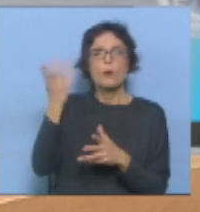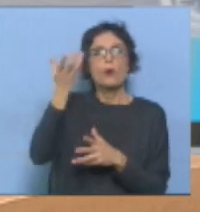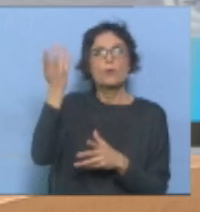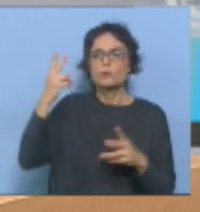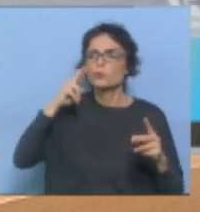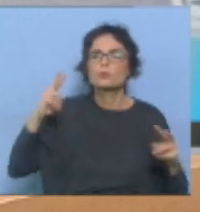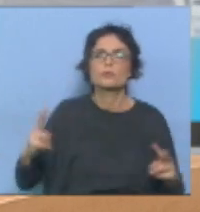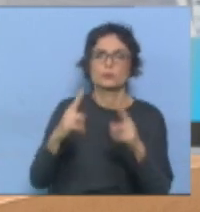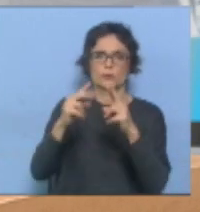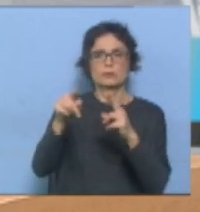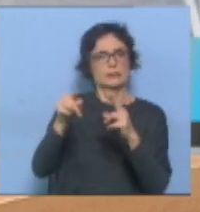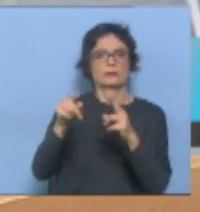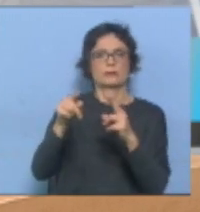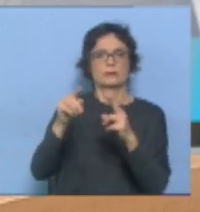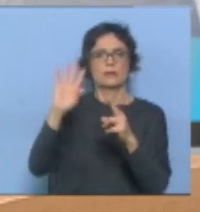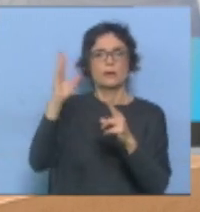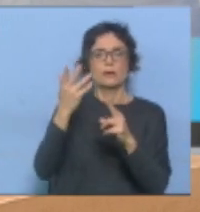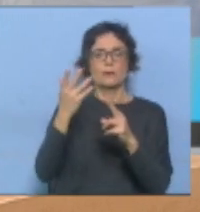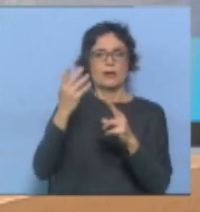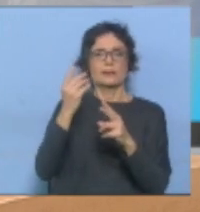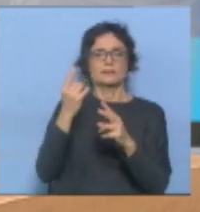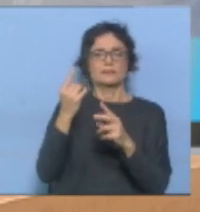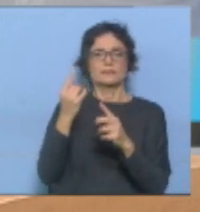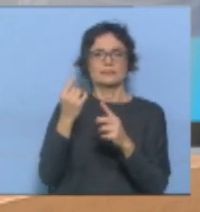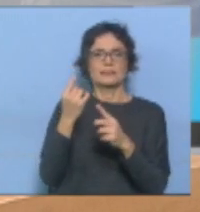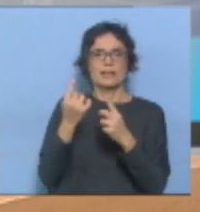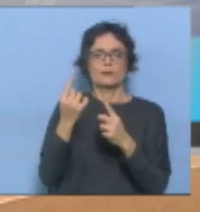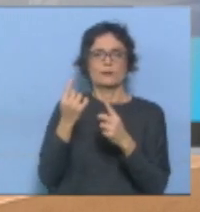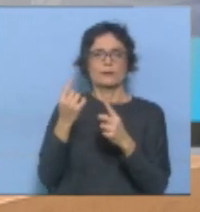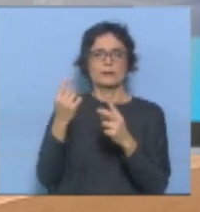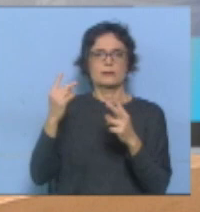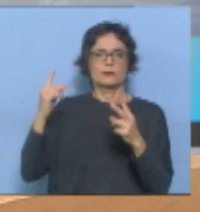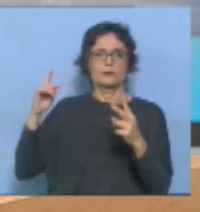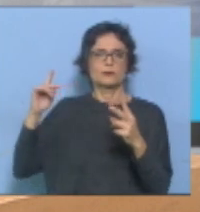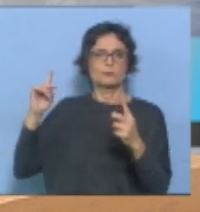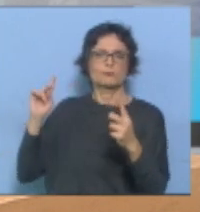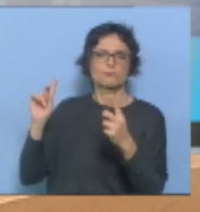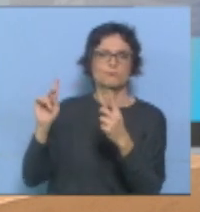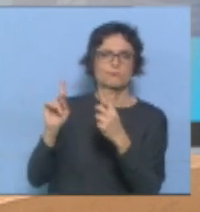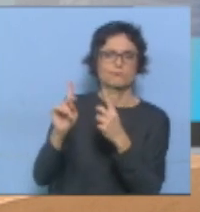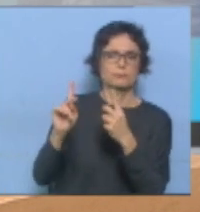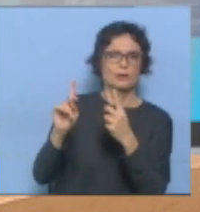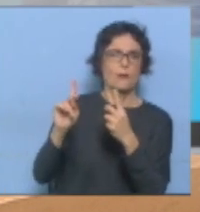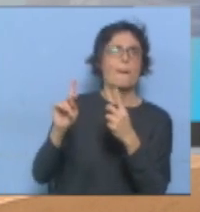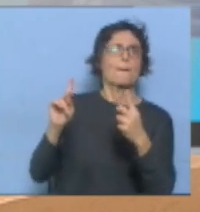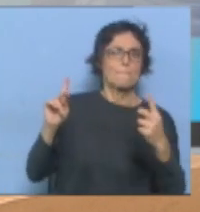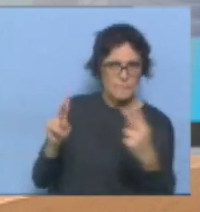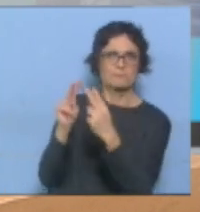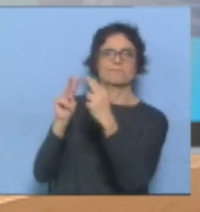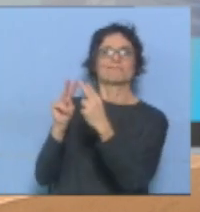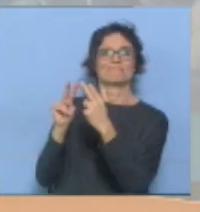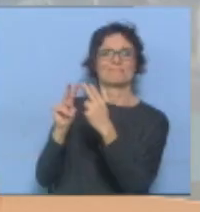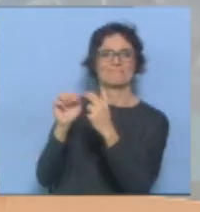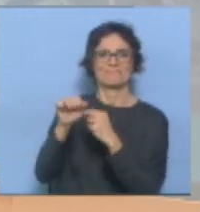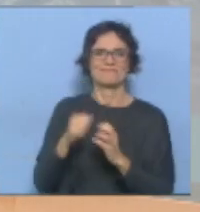se cruza connosco. E quando os estranhamos, podemos passar só por eles. Não os estranhemos, encontremos-los. Carlos, muito obrigado por ter